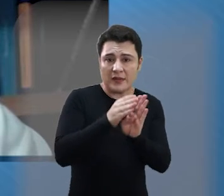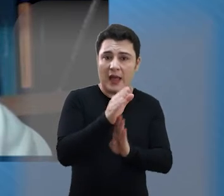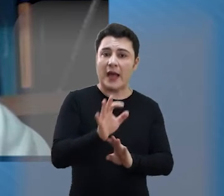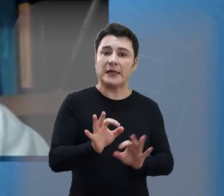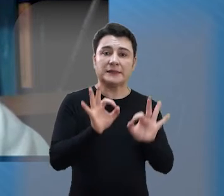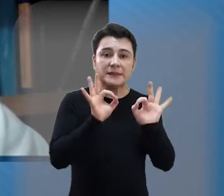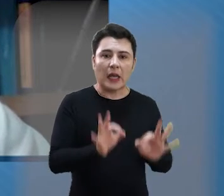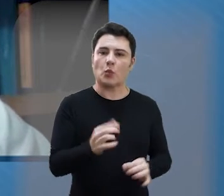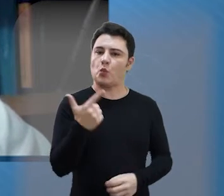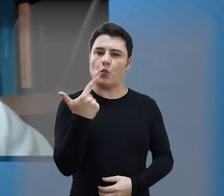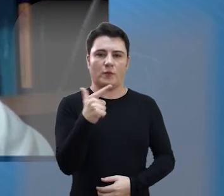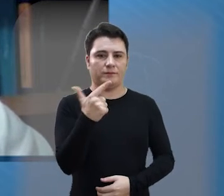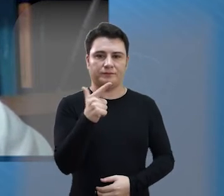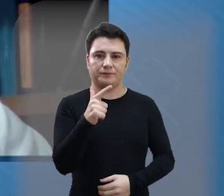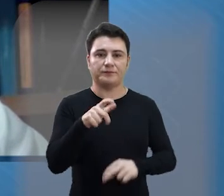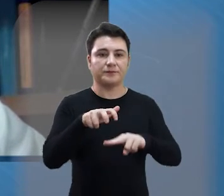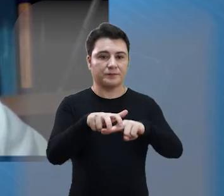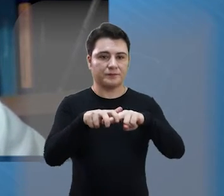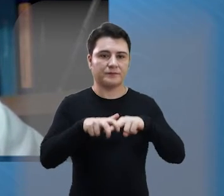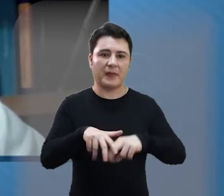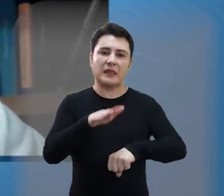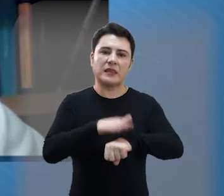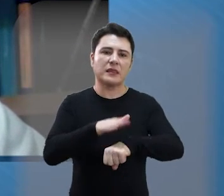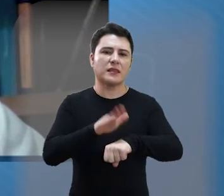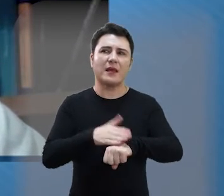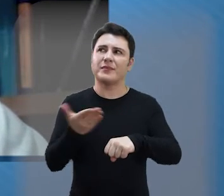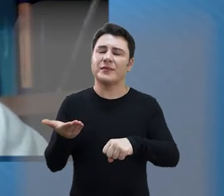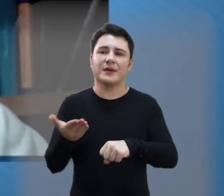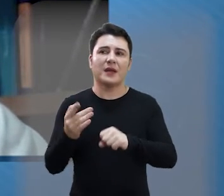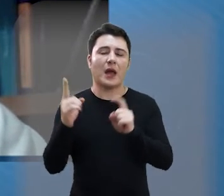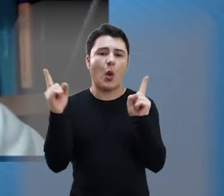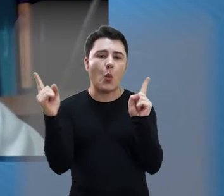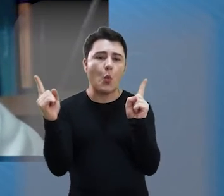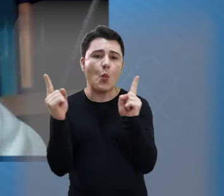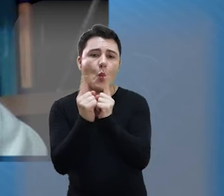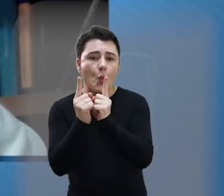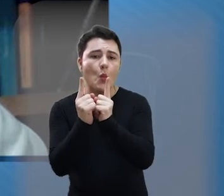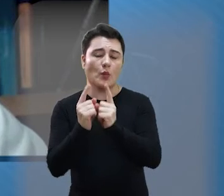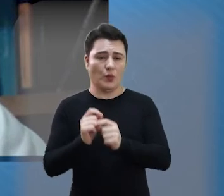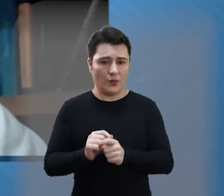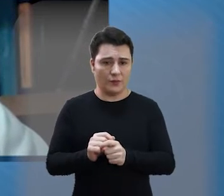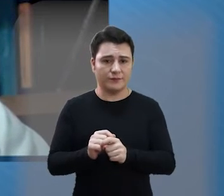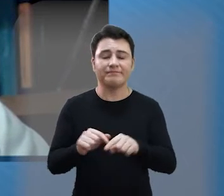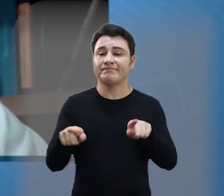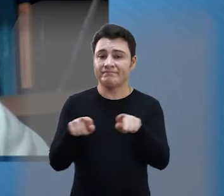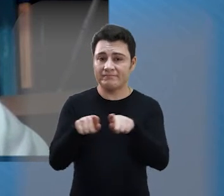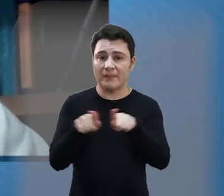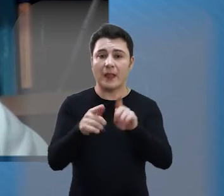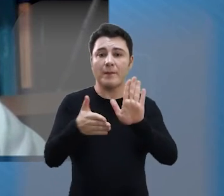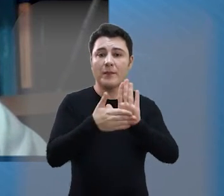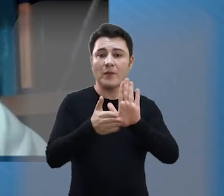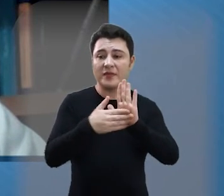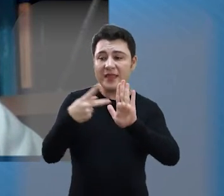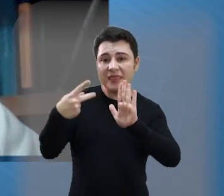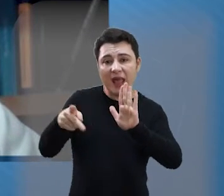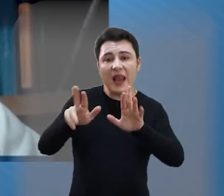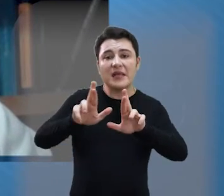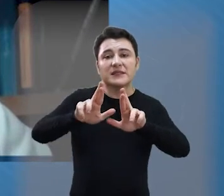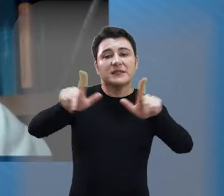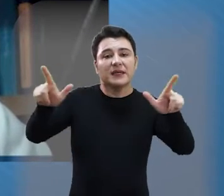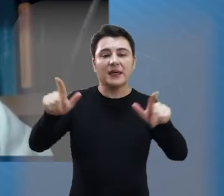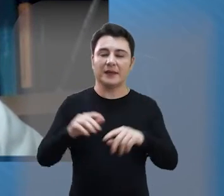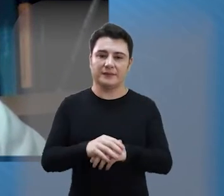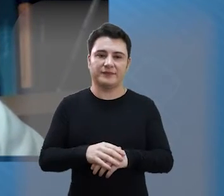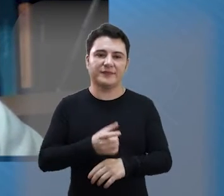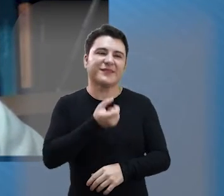que o TikTok não é um bom exemplo de mídia. Exatamente pelo curto período que ele